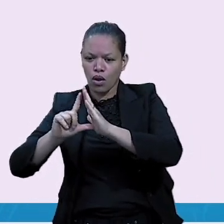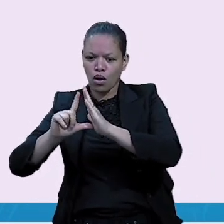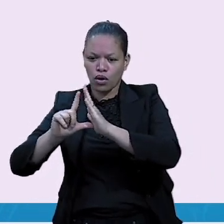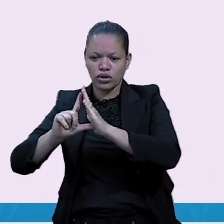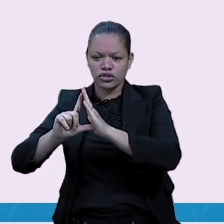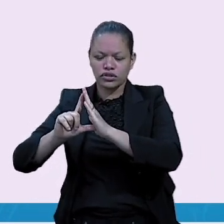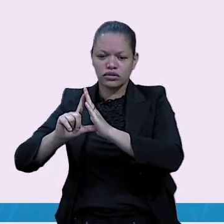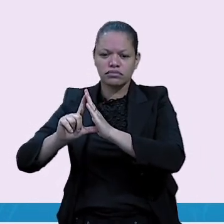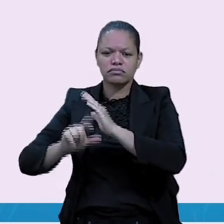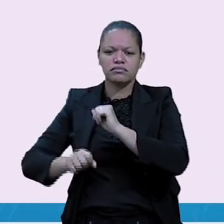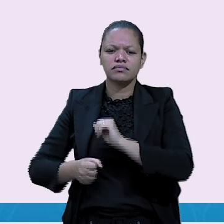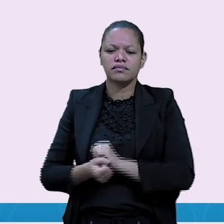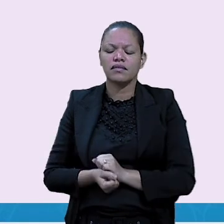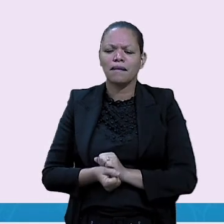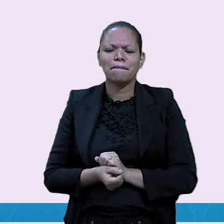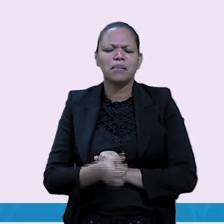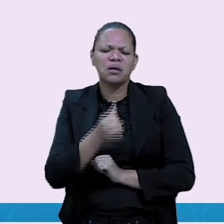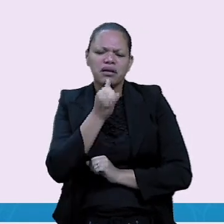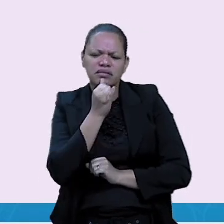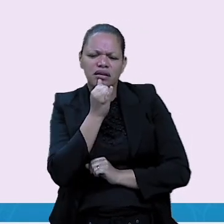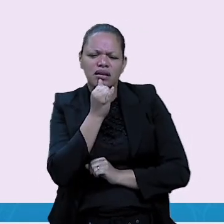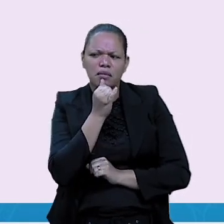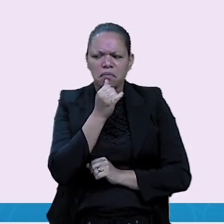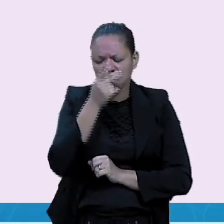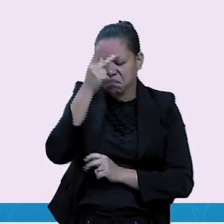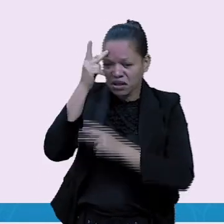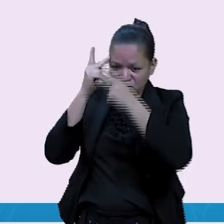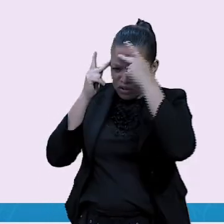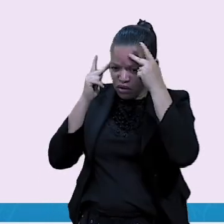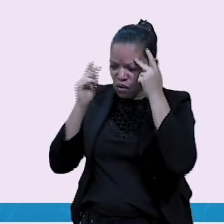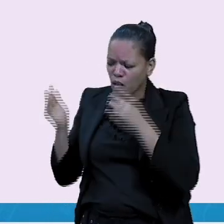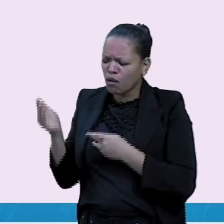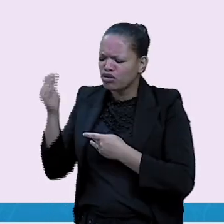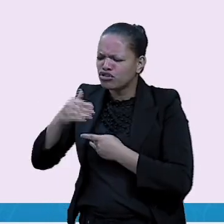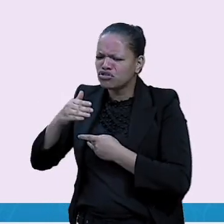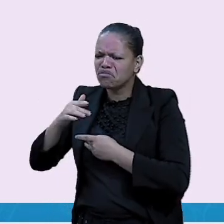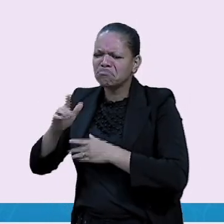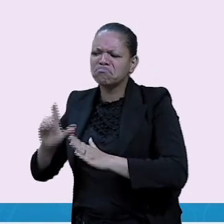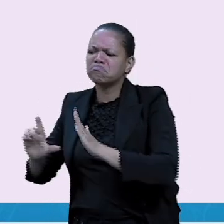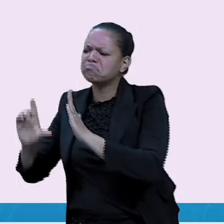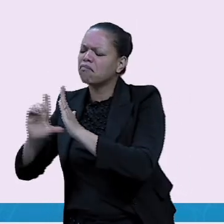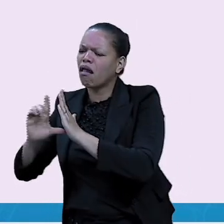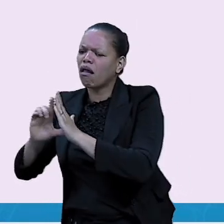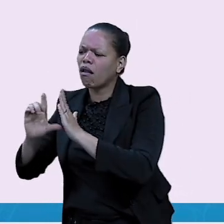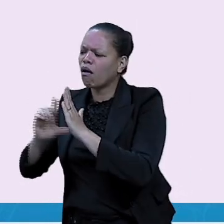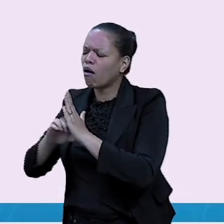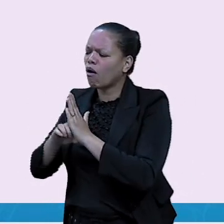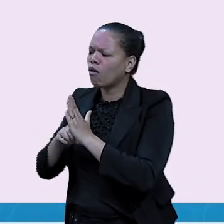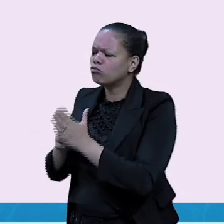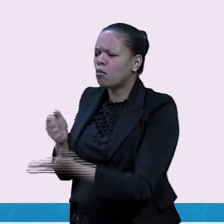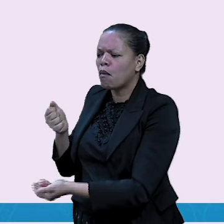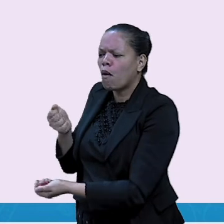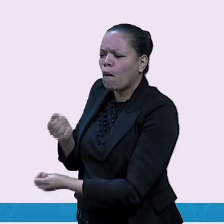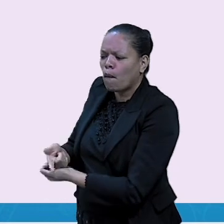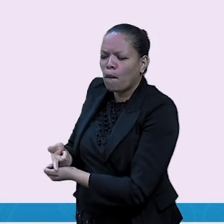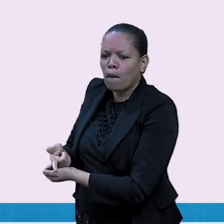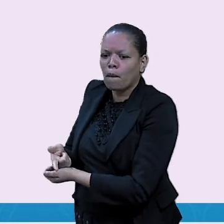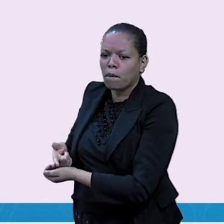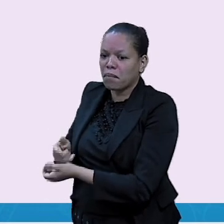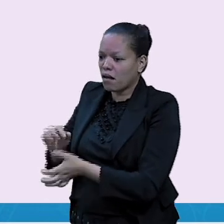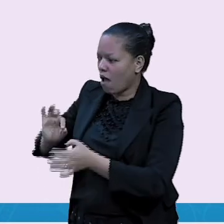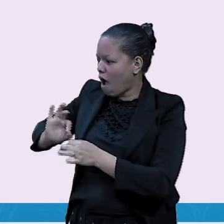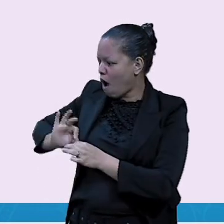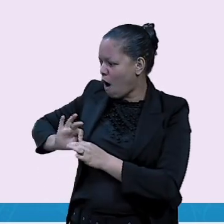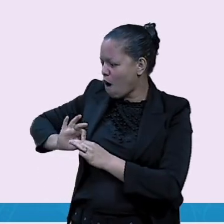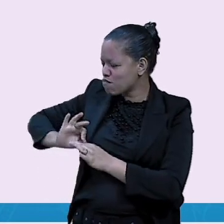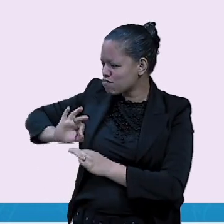5 metros daquele tecido. Aquele vendedor, ele normalmente tem tipo uma régua, um pau bem grandão assim, de